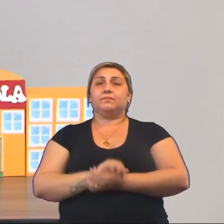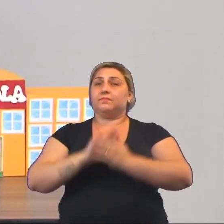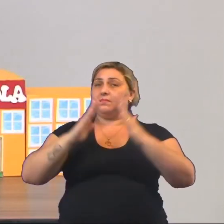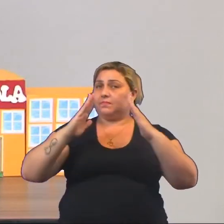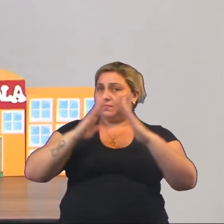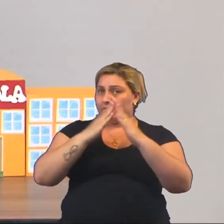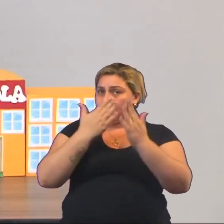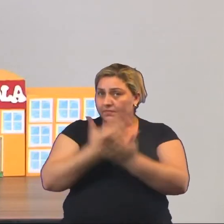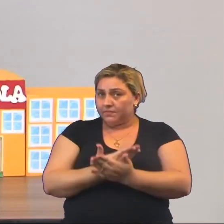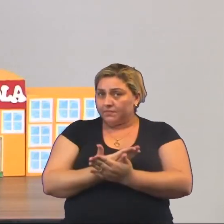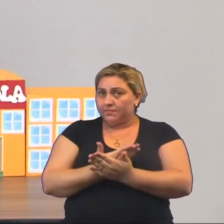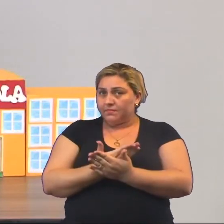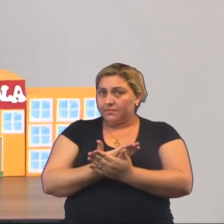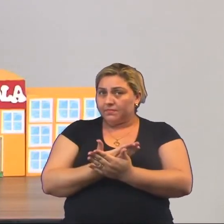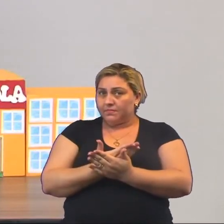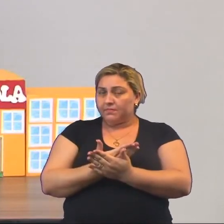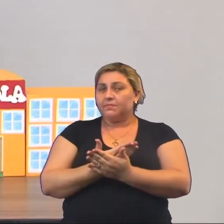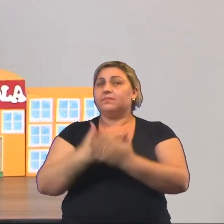na escola?